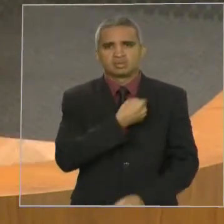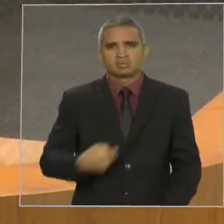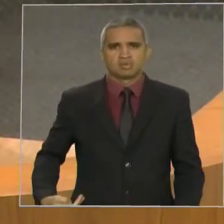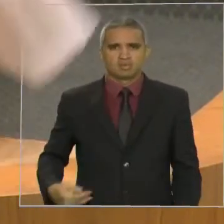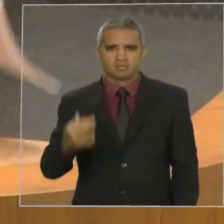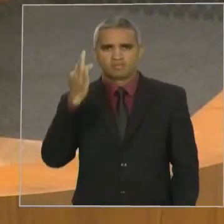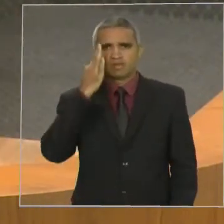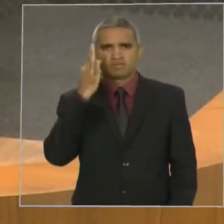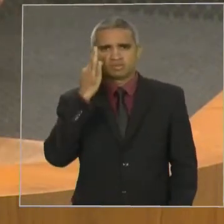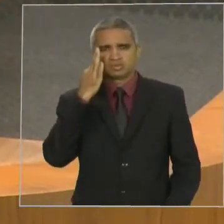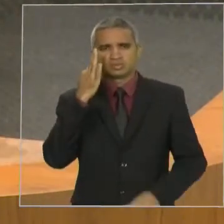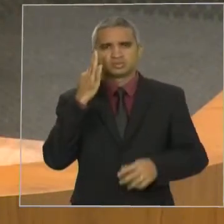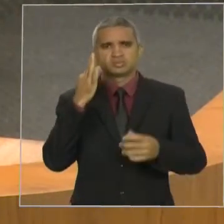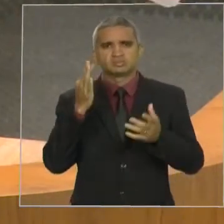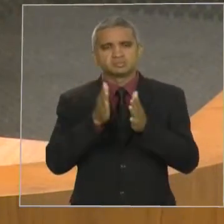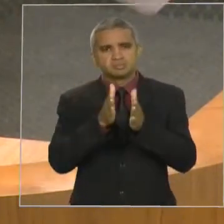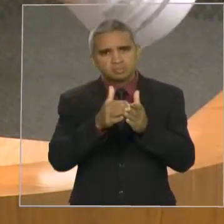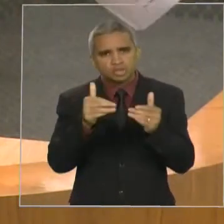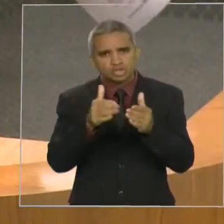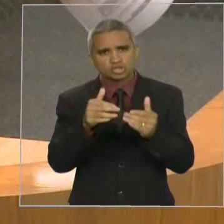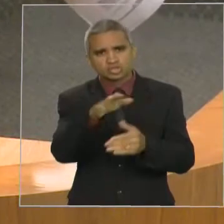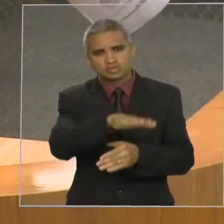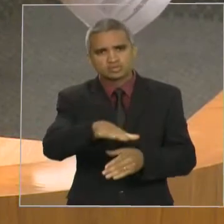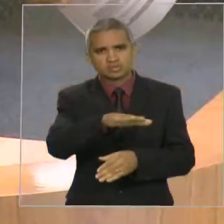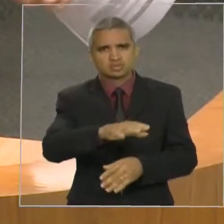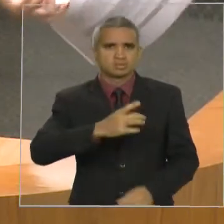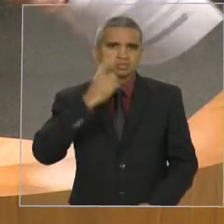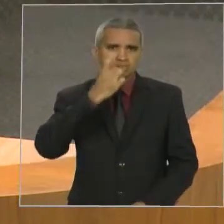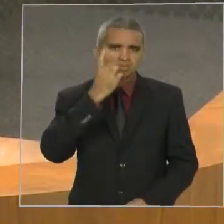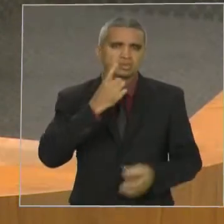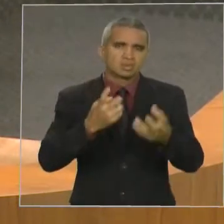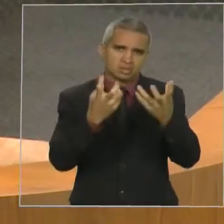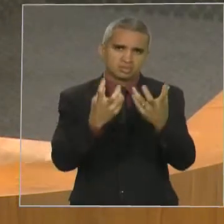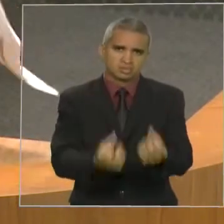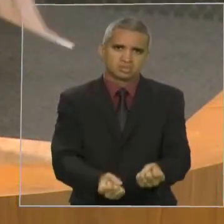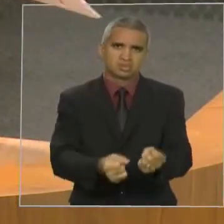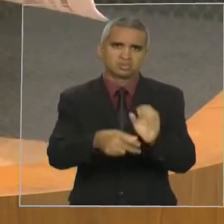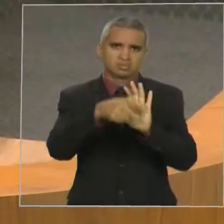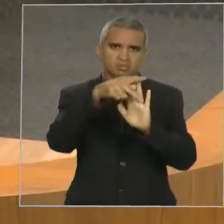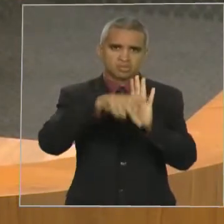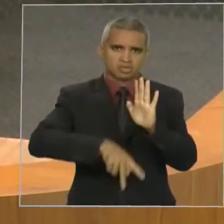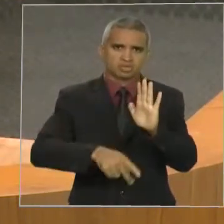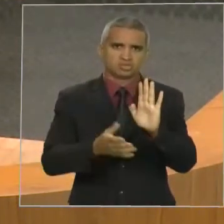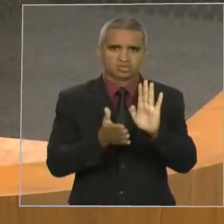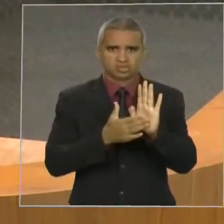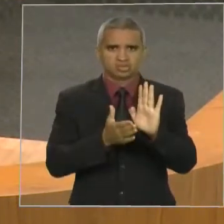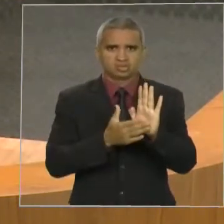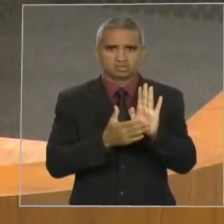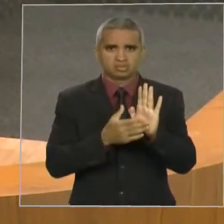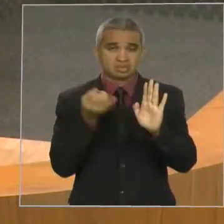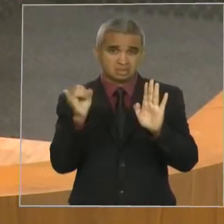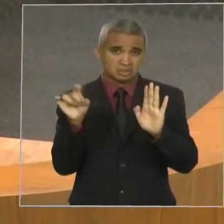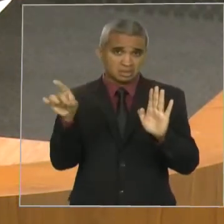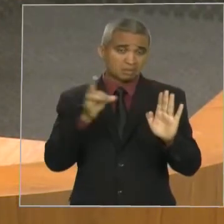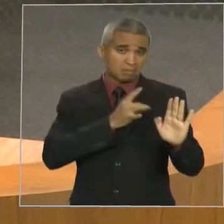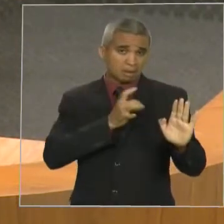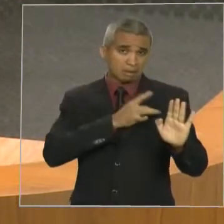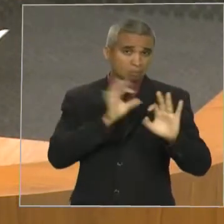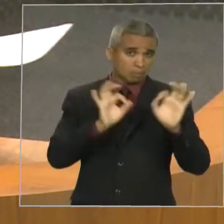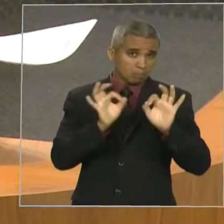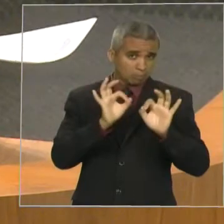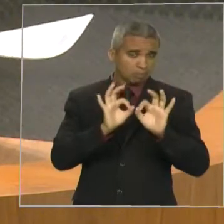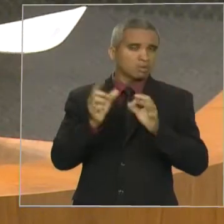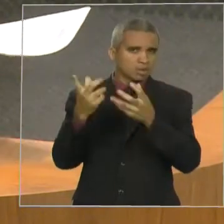base, aceitar o projeto. E quem não deve, não teme. Então, acate o projeto, governador Flávio Dino. Bora